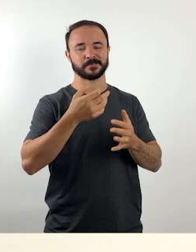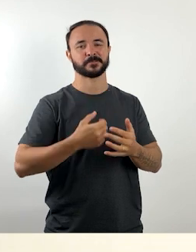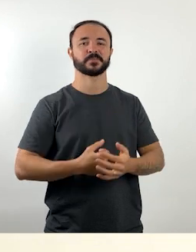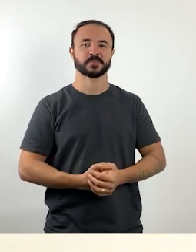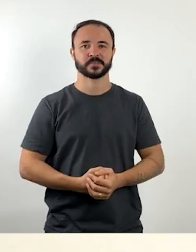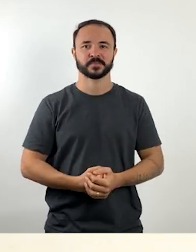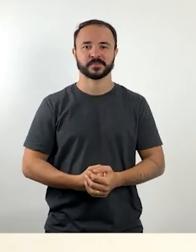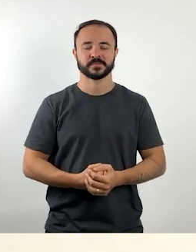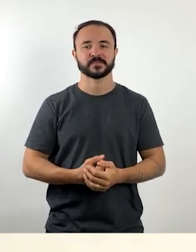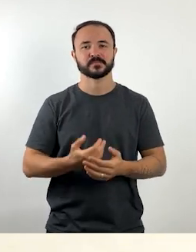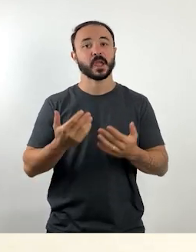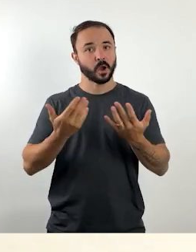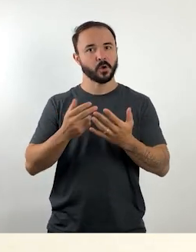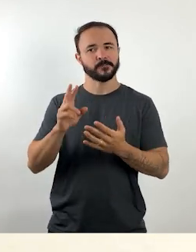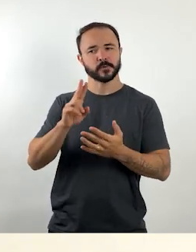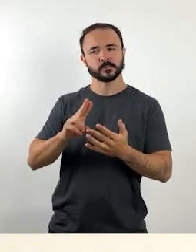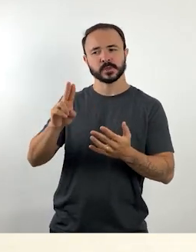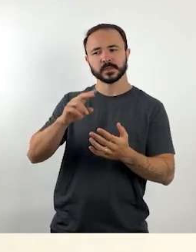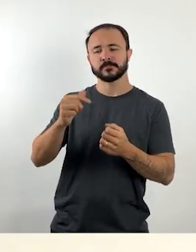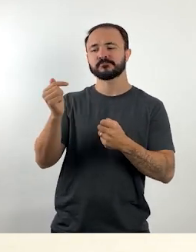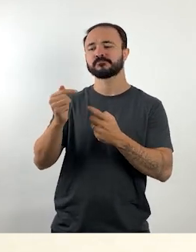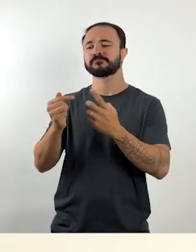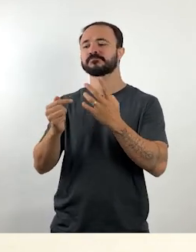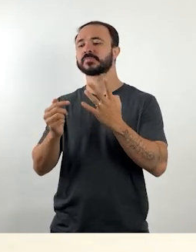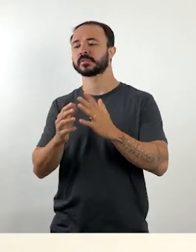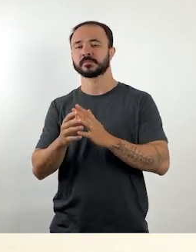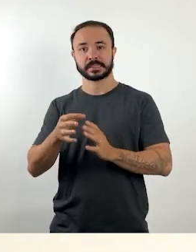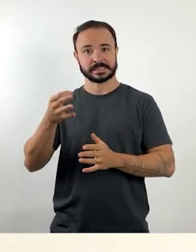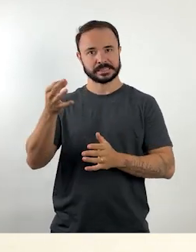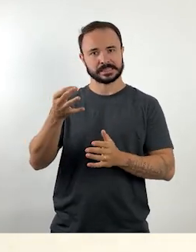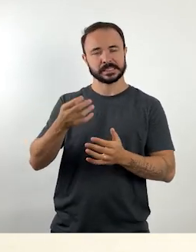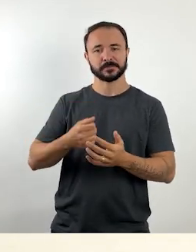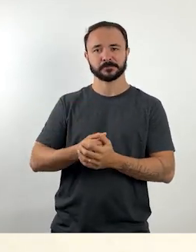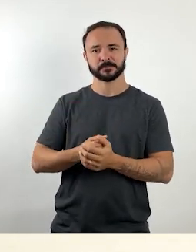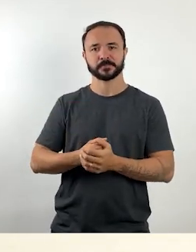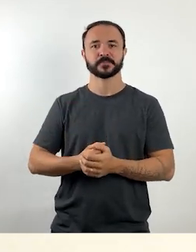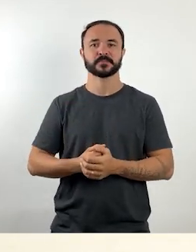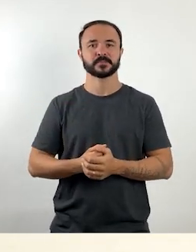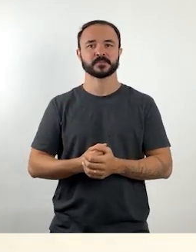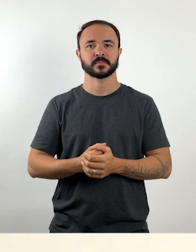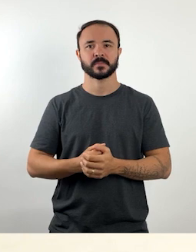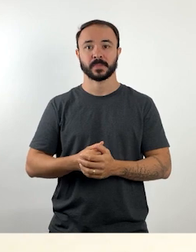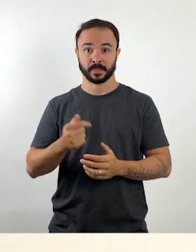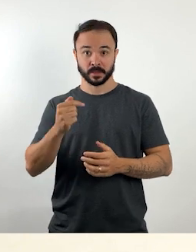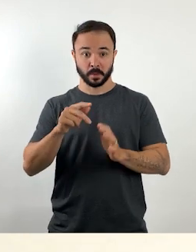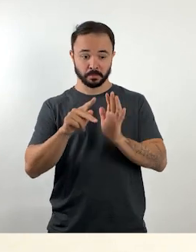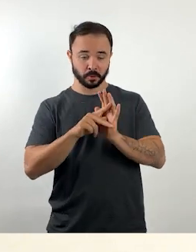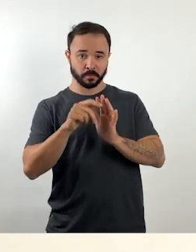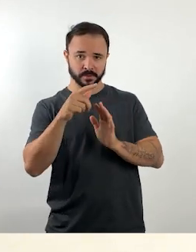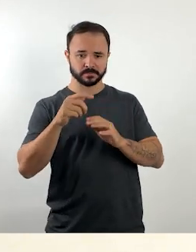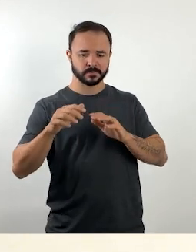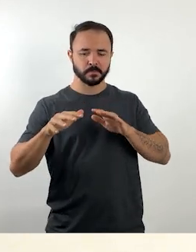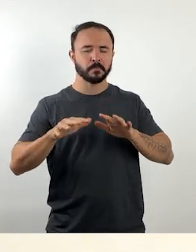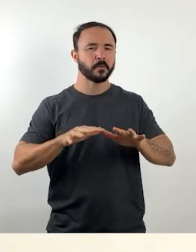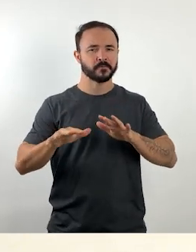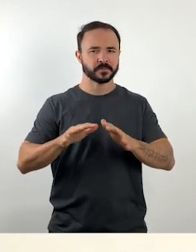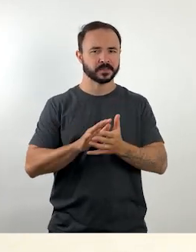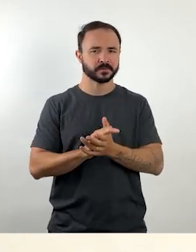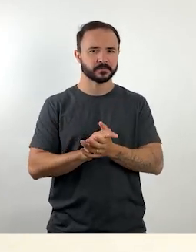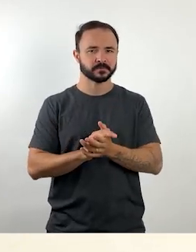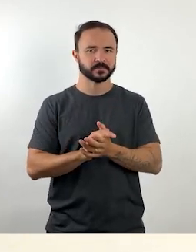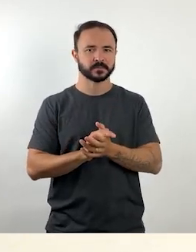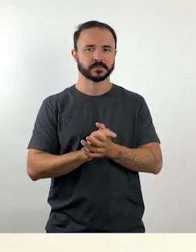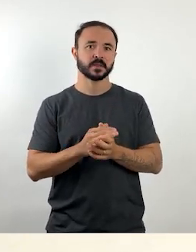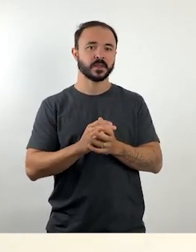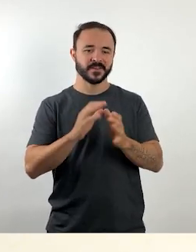vamos utilizar essas pecinhas aqui, junto com a barra que eu coloquei para movimento, eu vou fixar ela nesse primeiro furo do